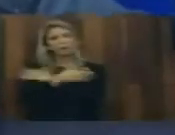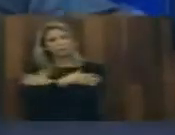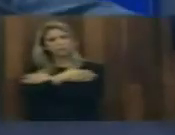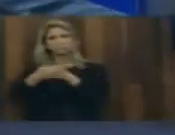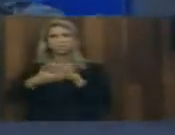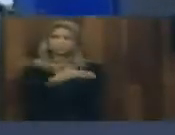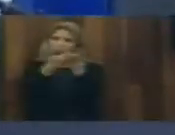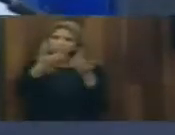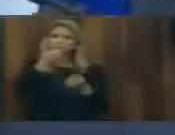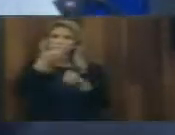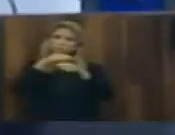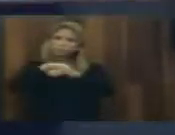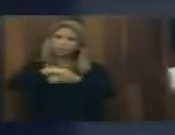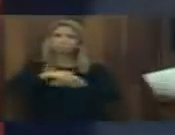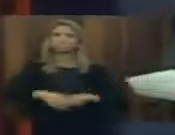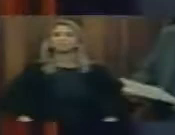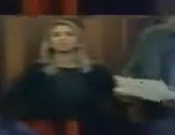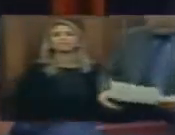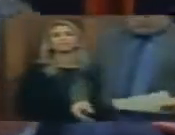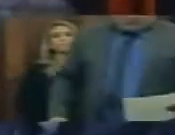boa noite.